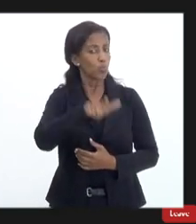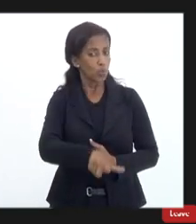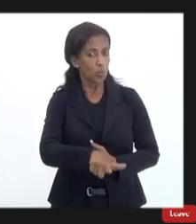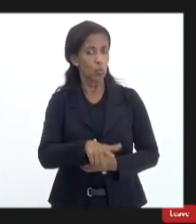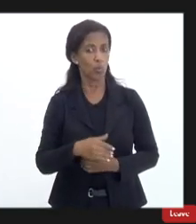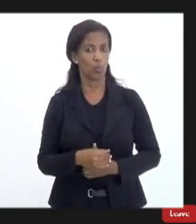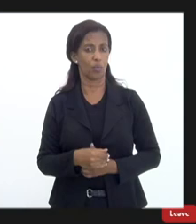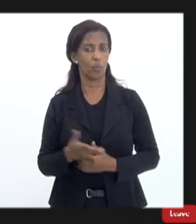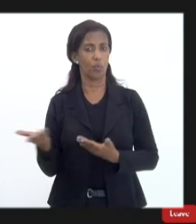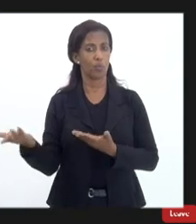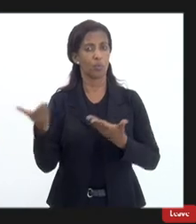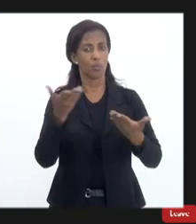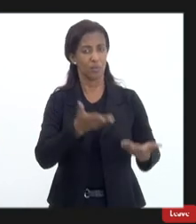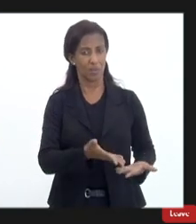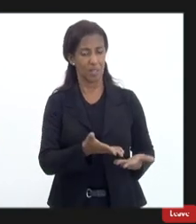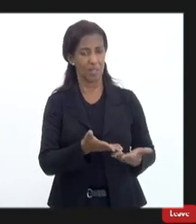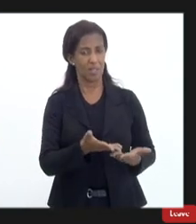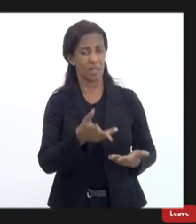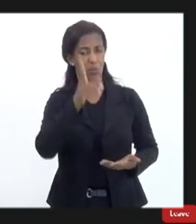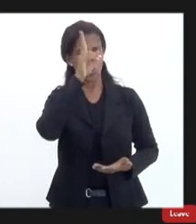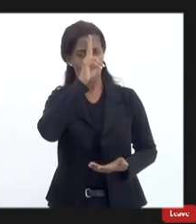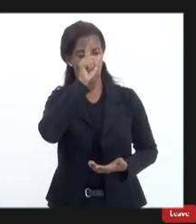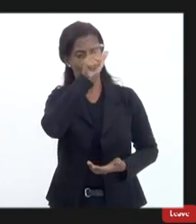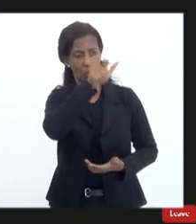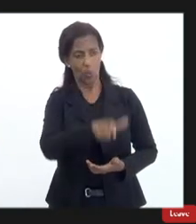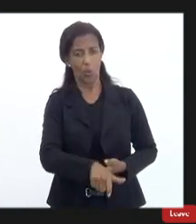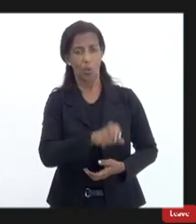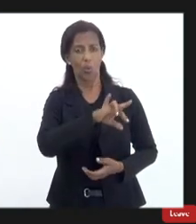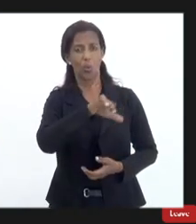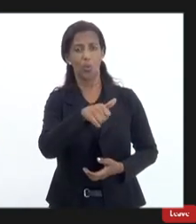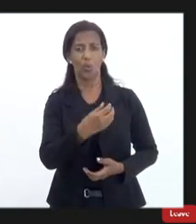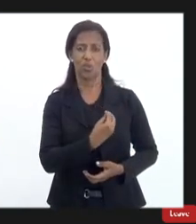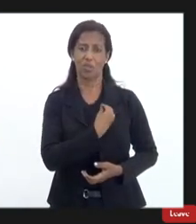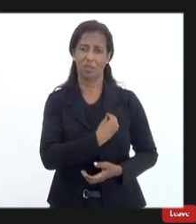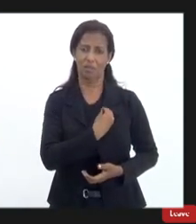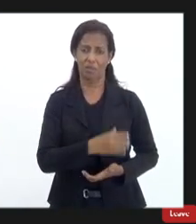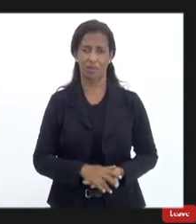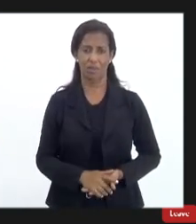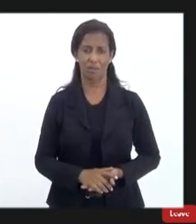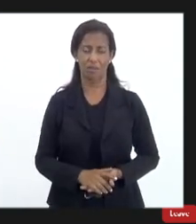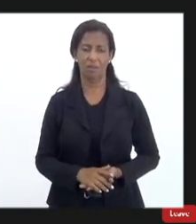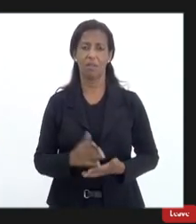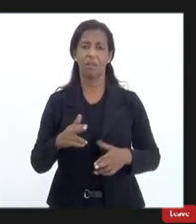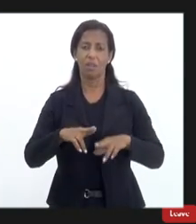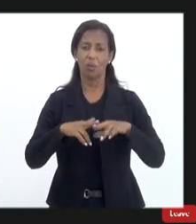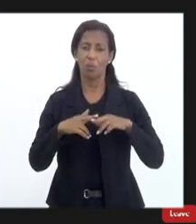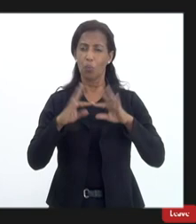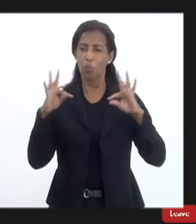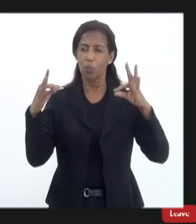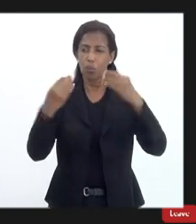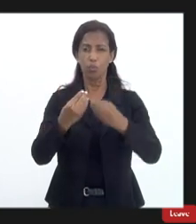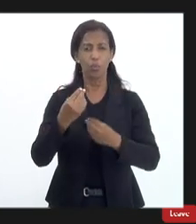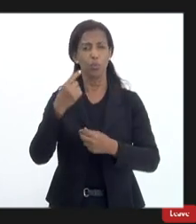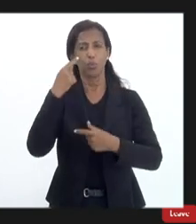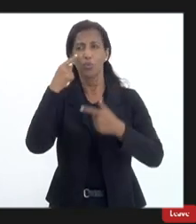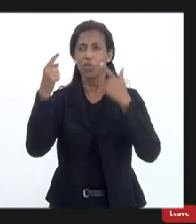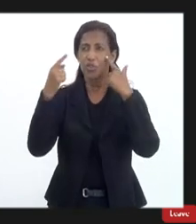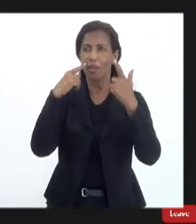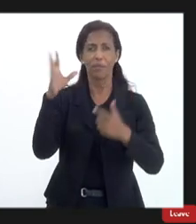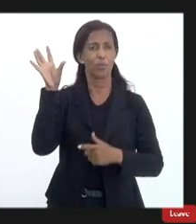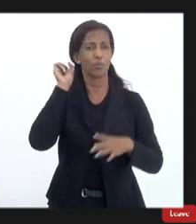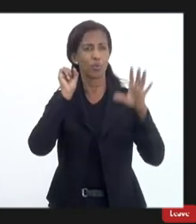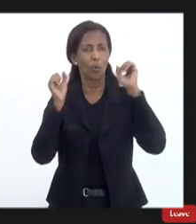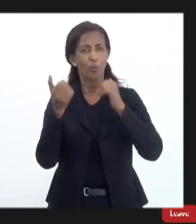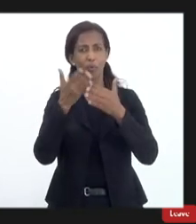né, trazer um baqueamento histórico que esses sujeitos da EJA estão vivendo. Então, pelas condições que a gente ouviu aqui, pelas condições que o relatório